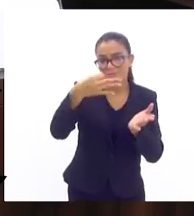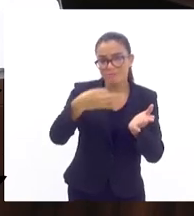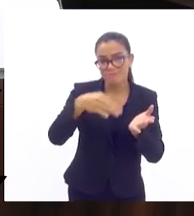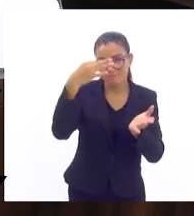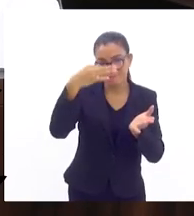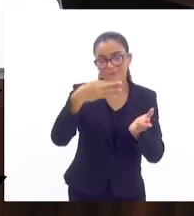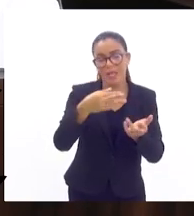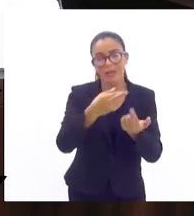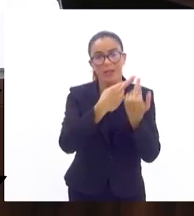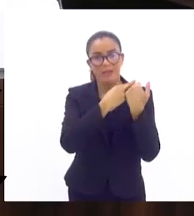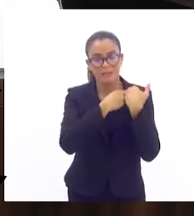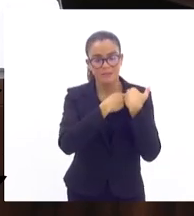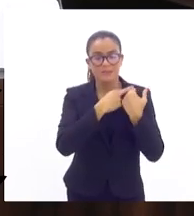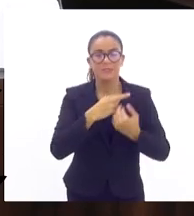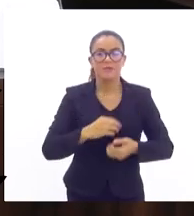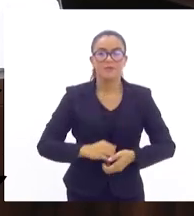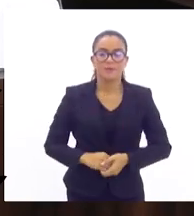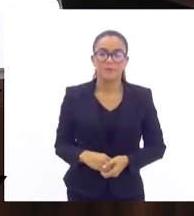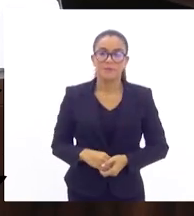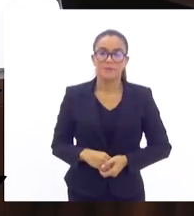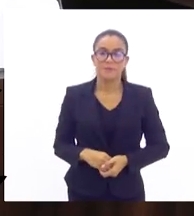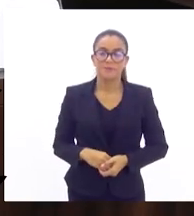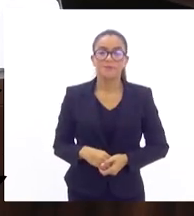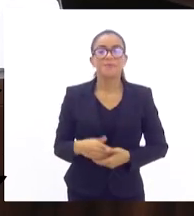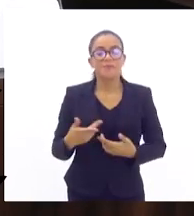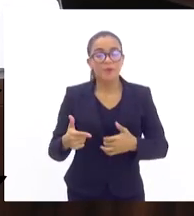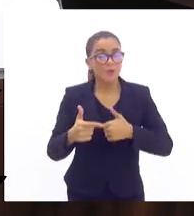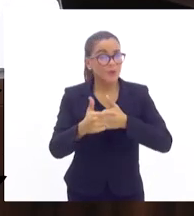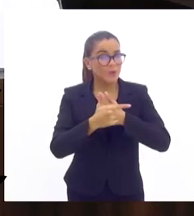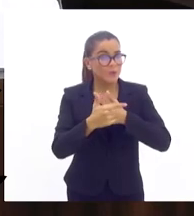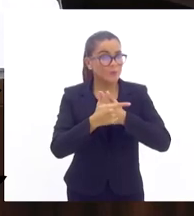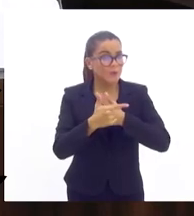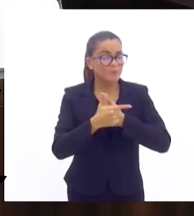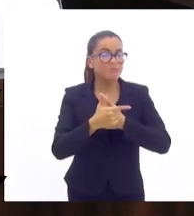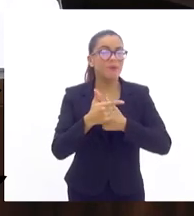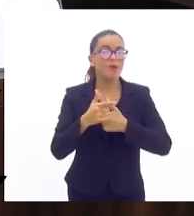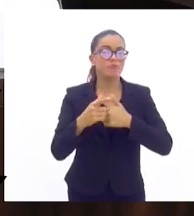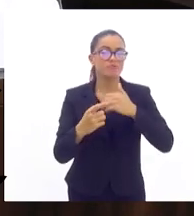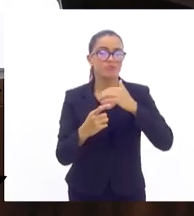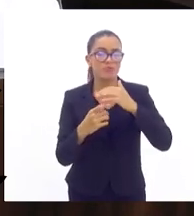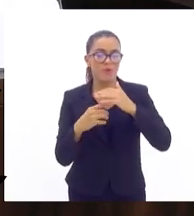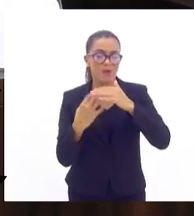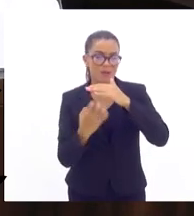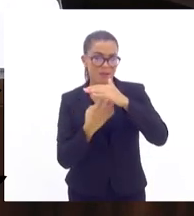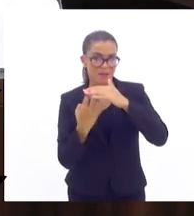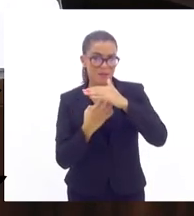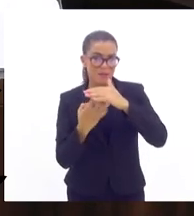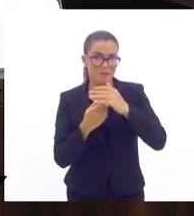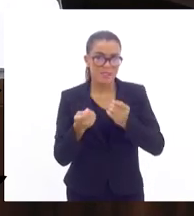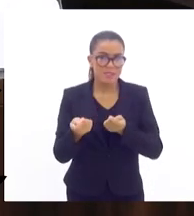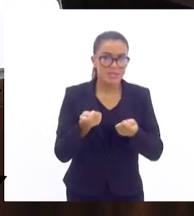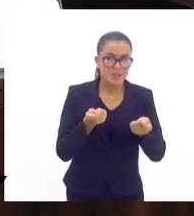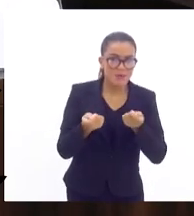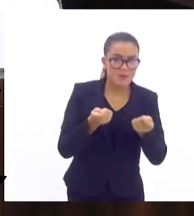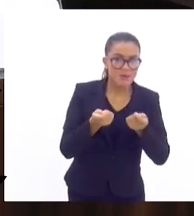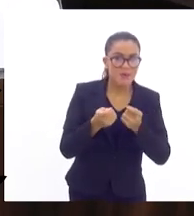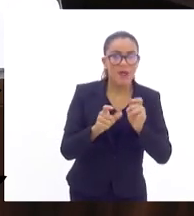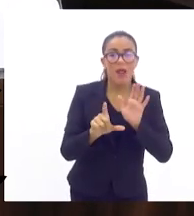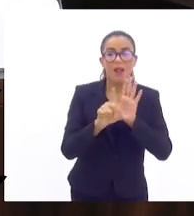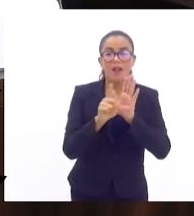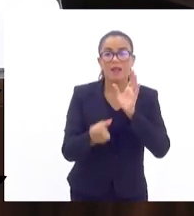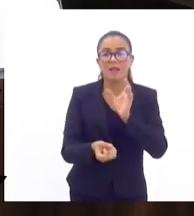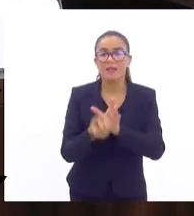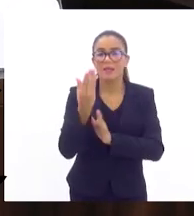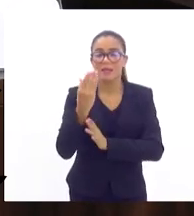quem é realmente o responsável. O papel da agência reguladora, ela surgiu quando da criação das